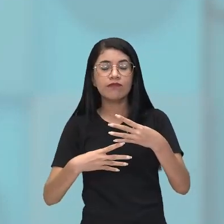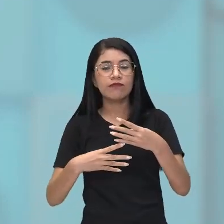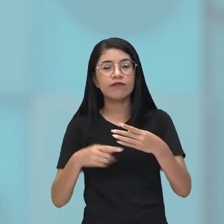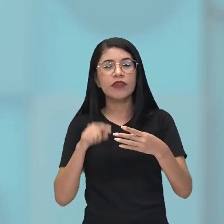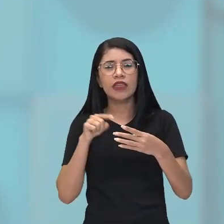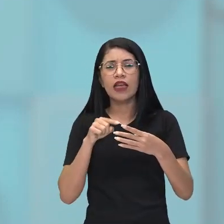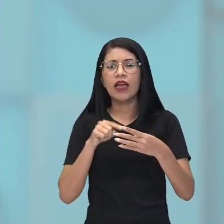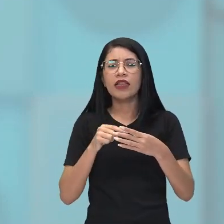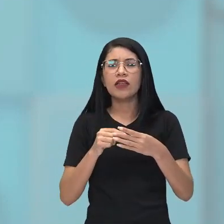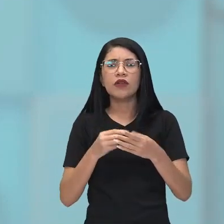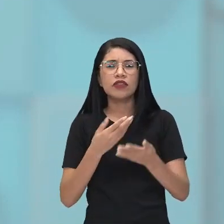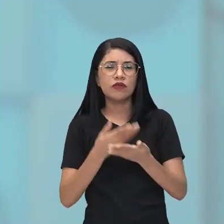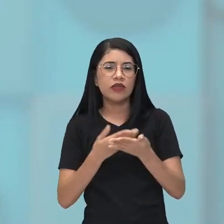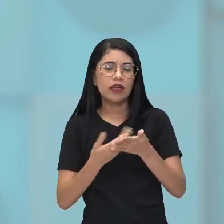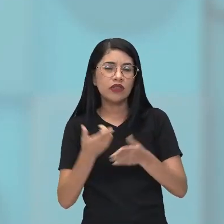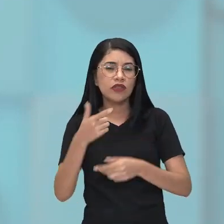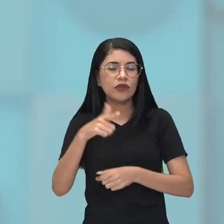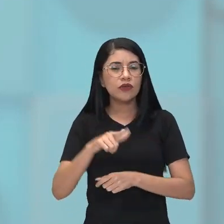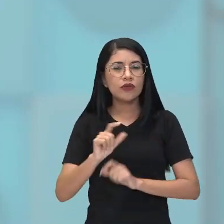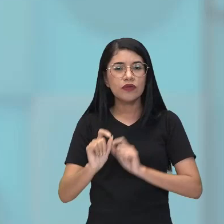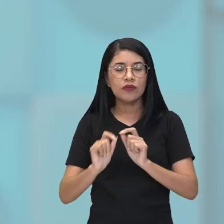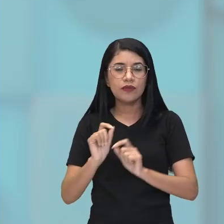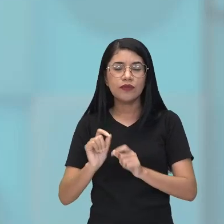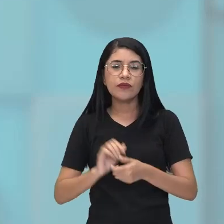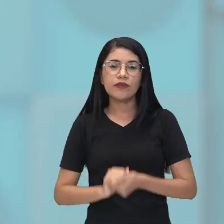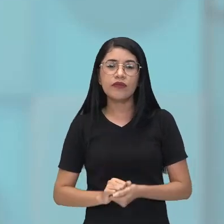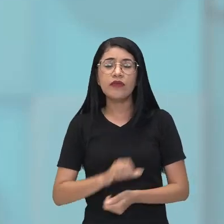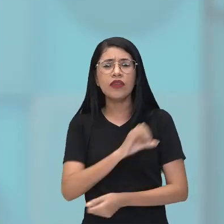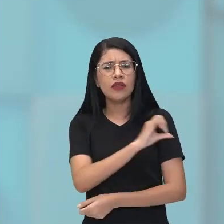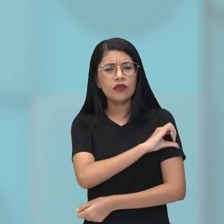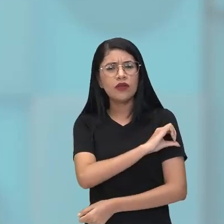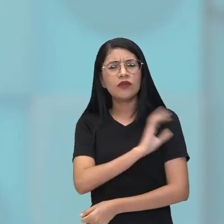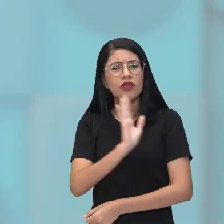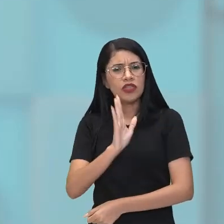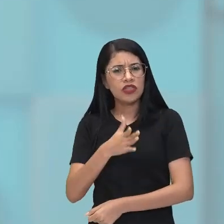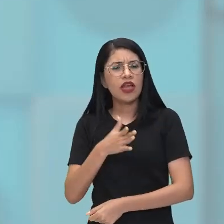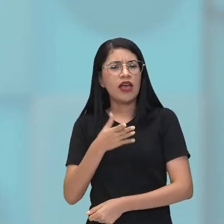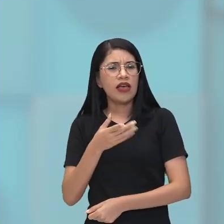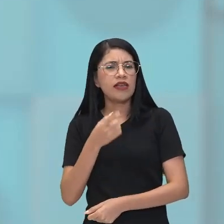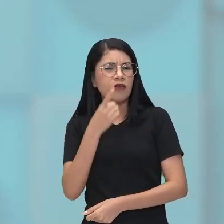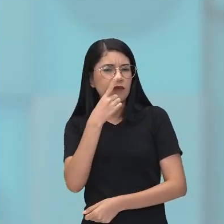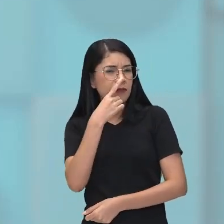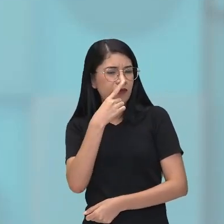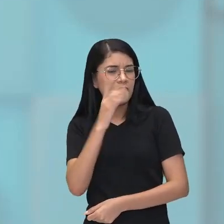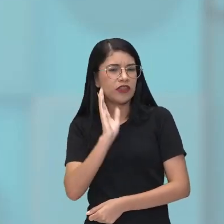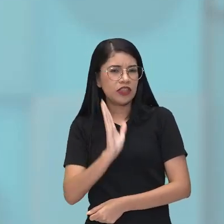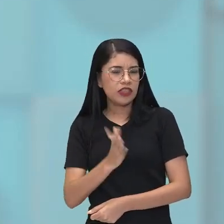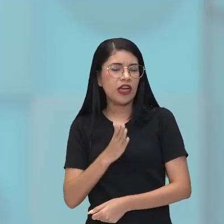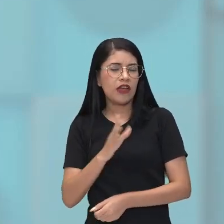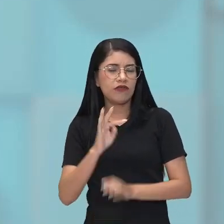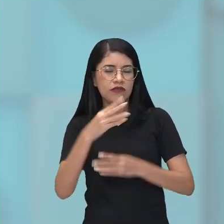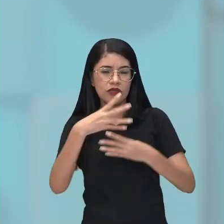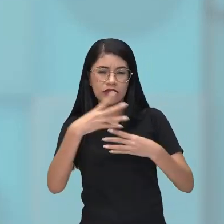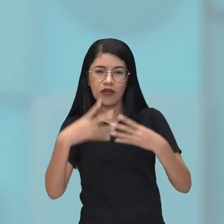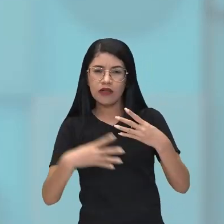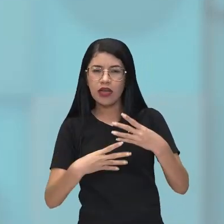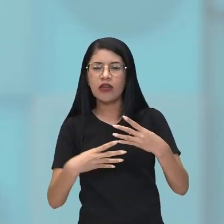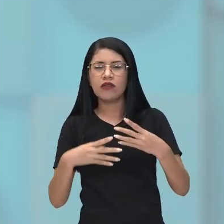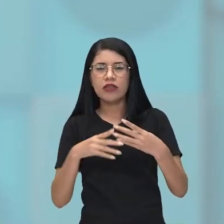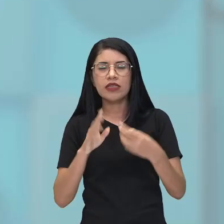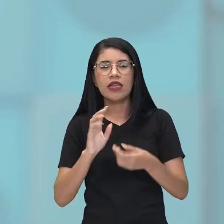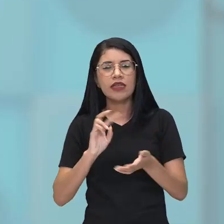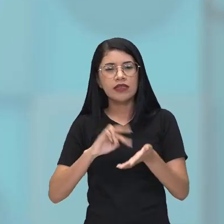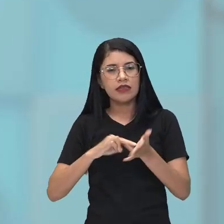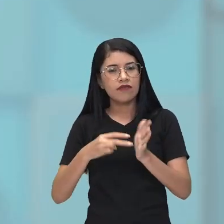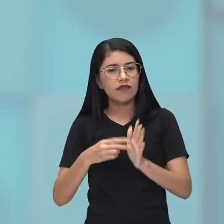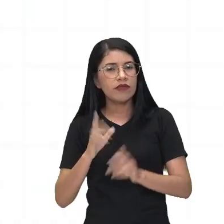vamos retomar os sonetos. E aí, como o nono ano já está íntimo do soneto, já sabe o que é, não é? Mas a gente vai reforçar